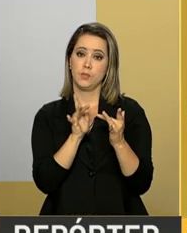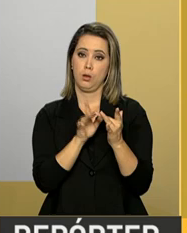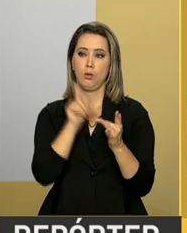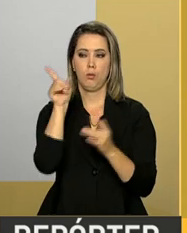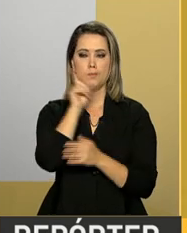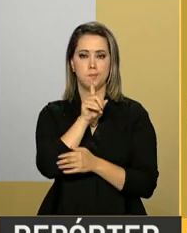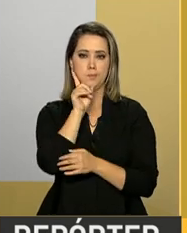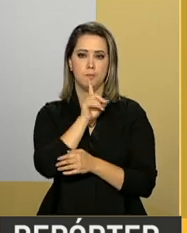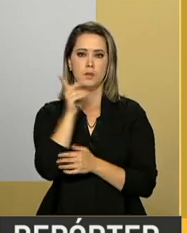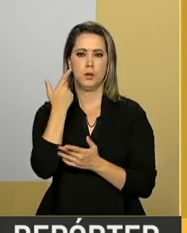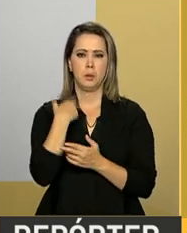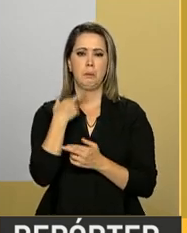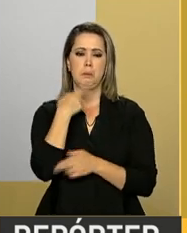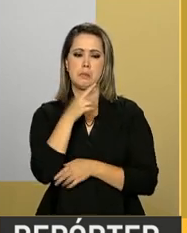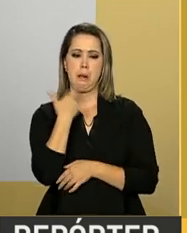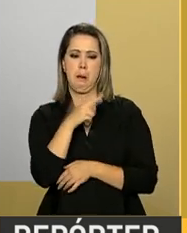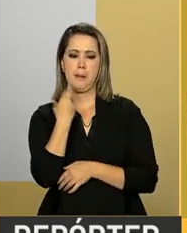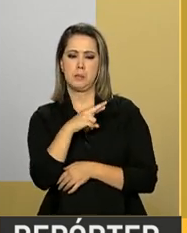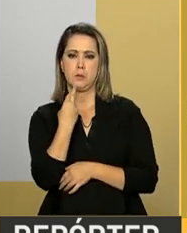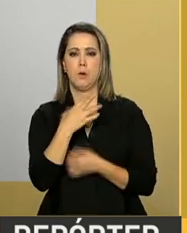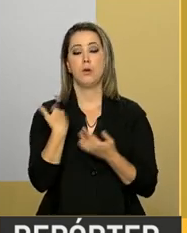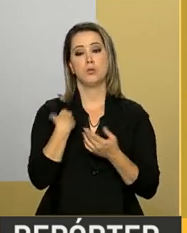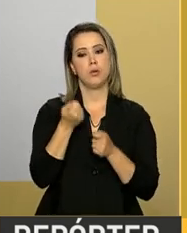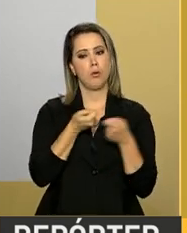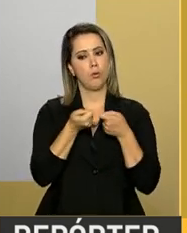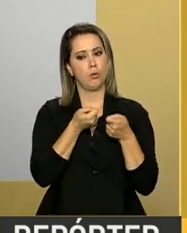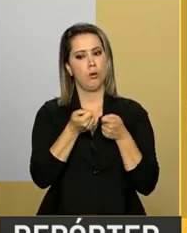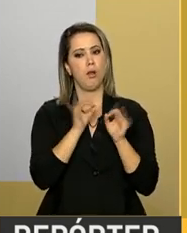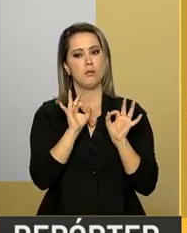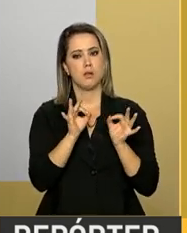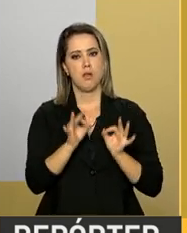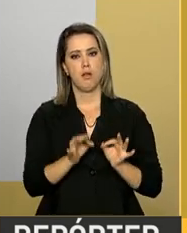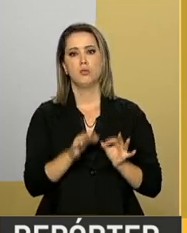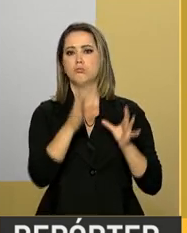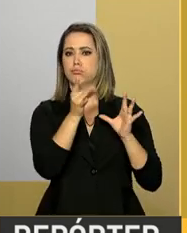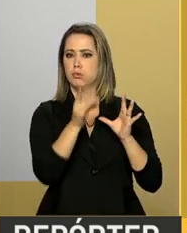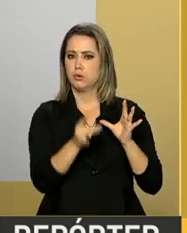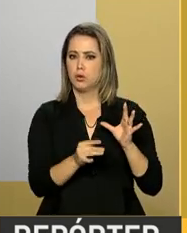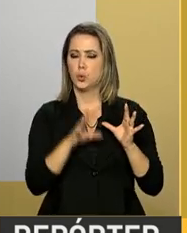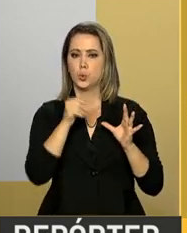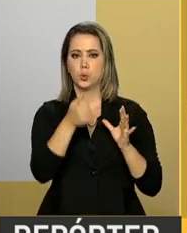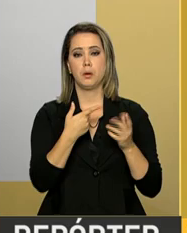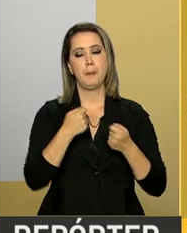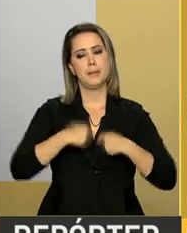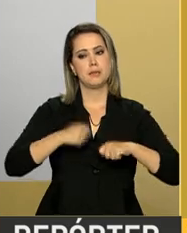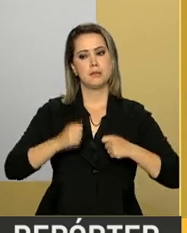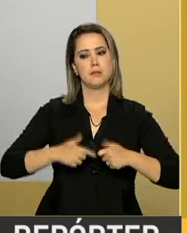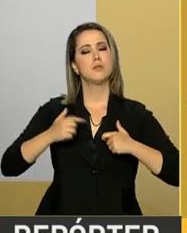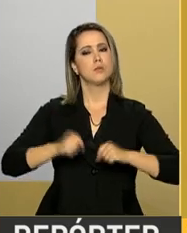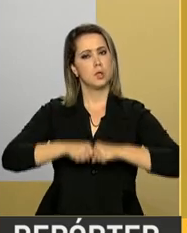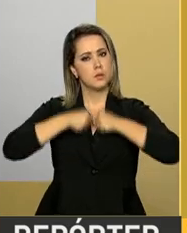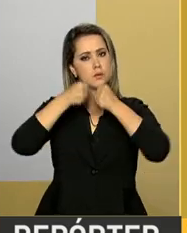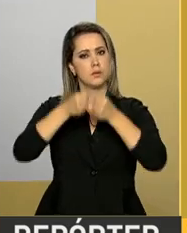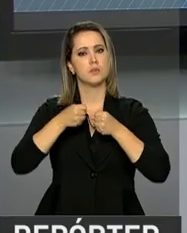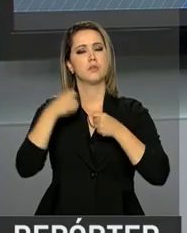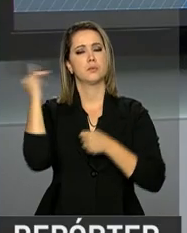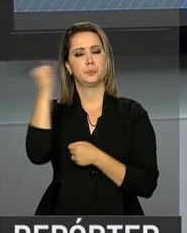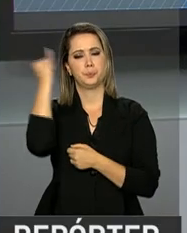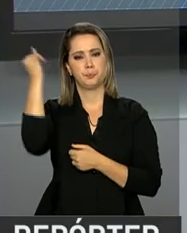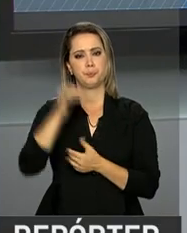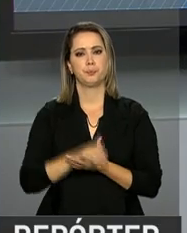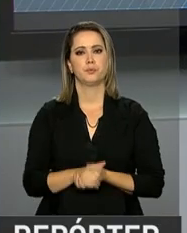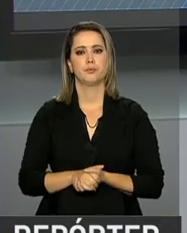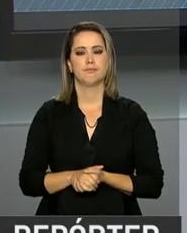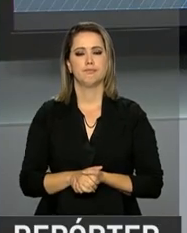americana das reclamações americanas, vamos corrigir, porém temos que lutar porque o mercado é um mercado bastante importante.